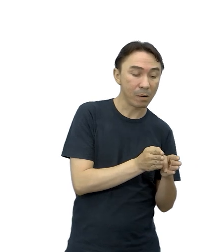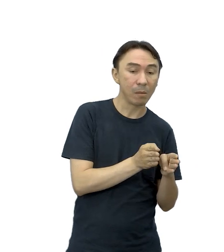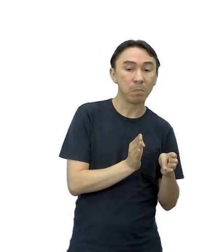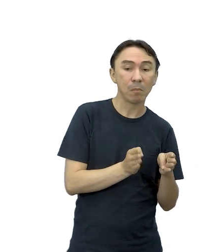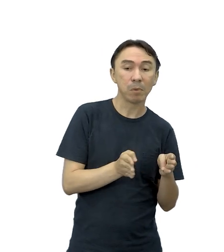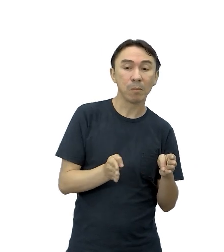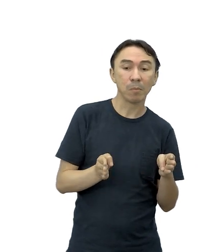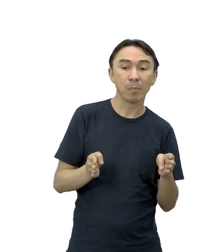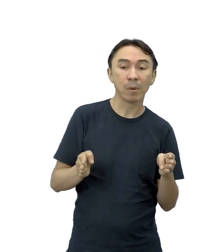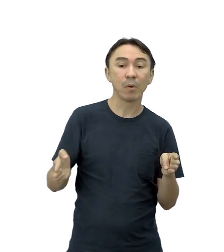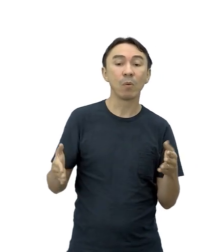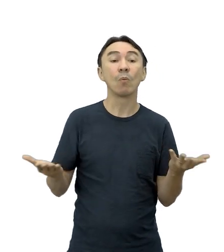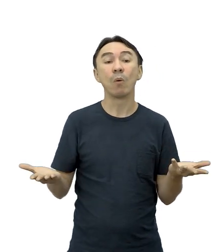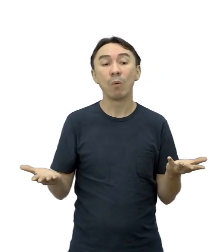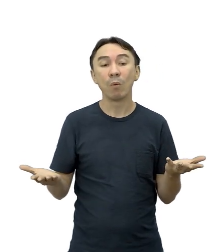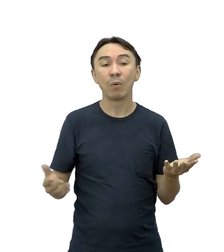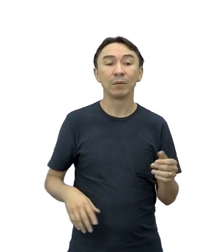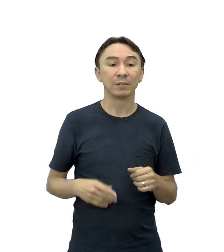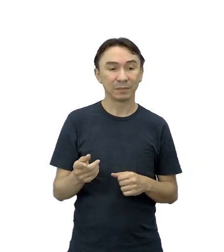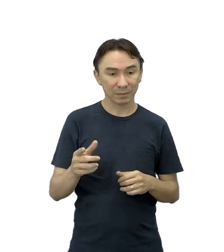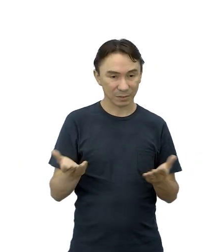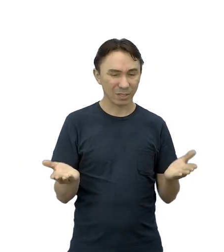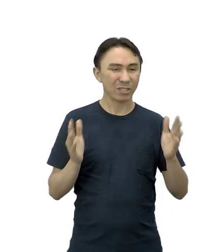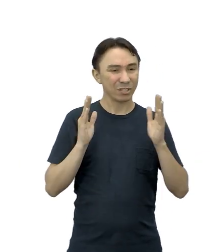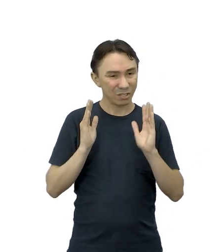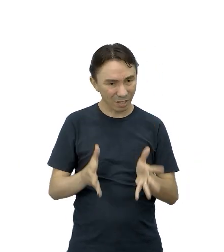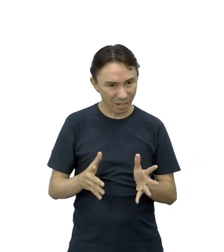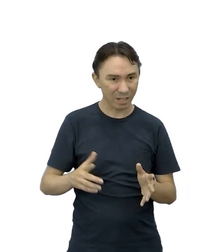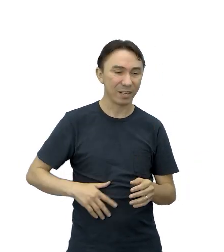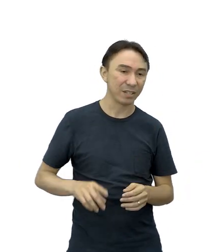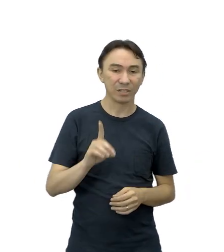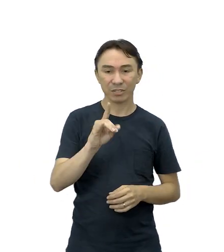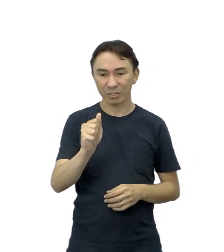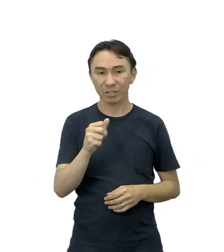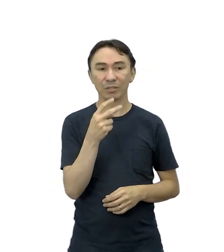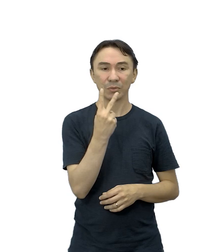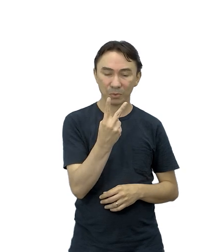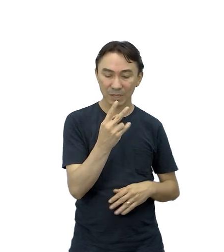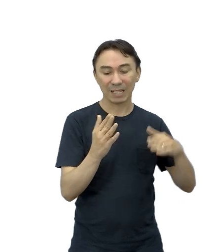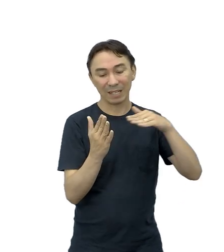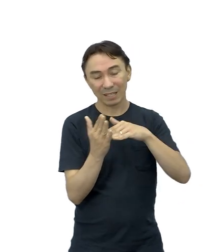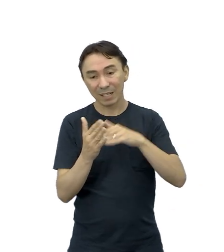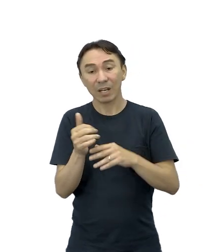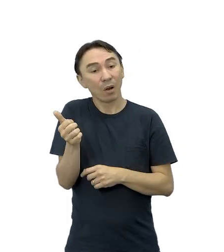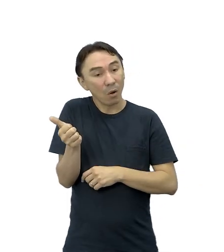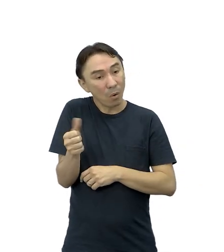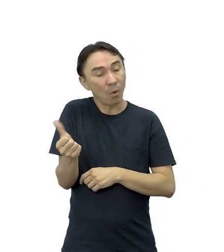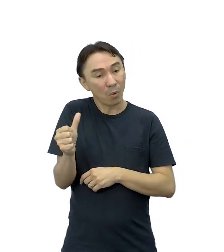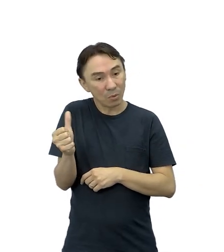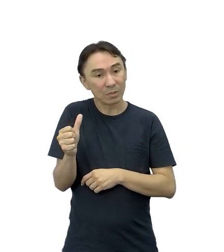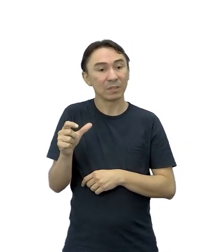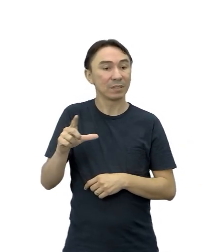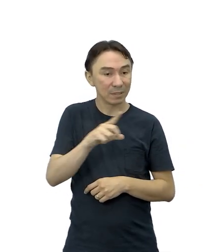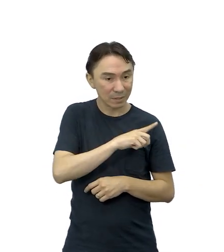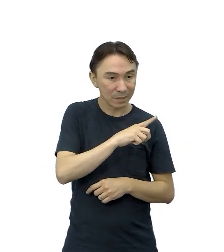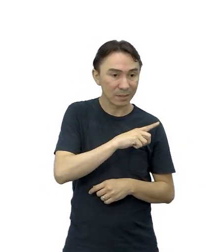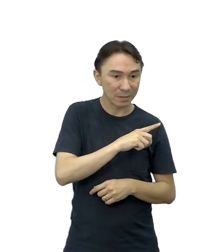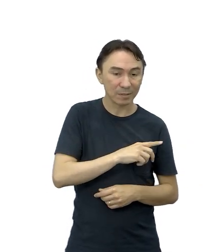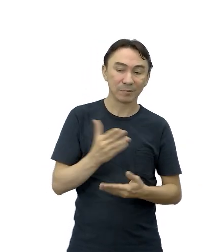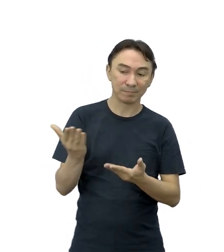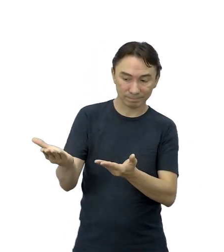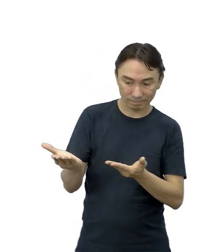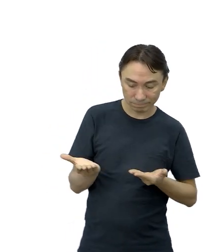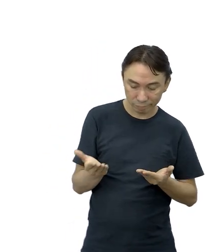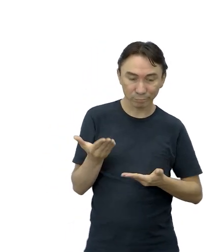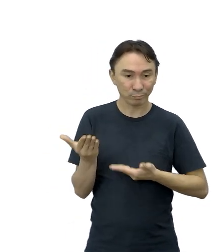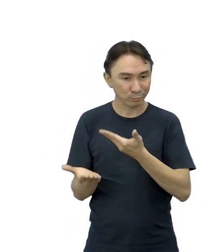o acolhimento e o levantamento diagnóstico da aprendizagem dos estudantes de 2 de fevereiro até 11